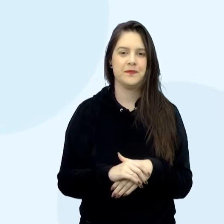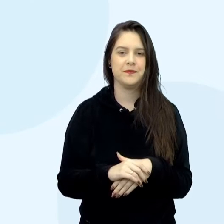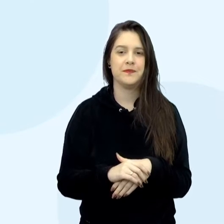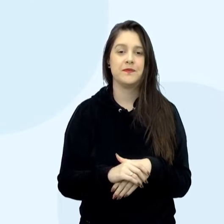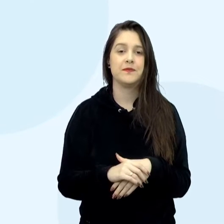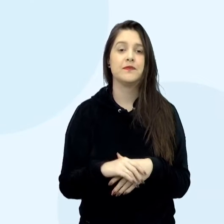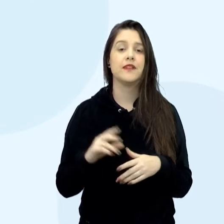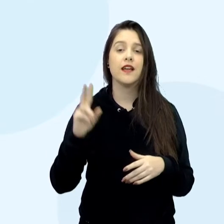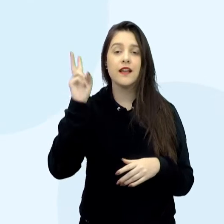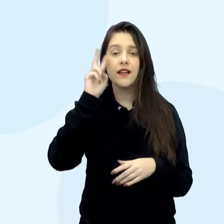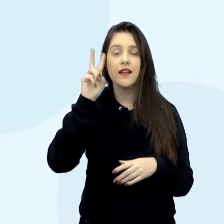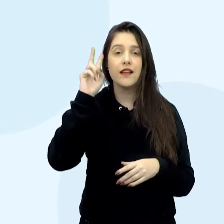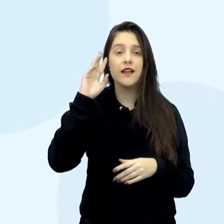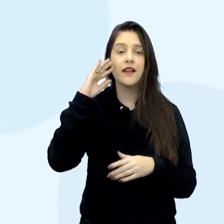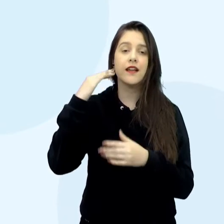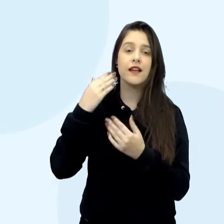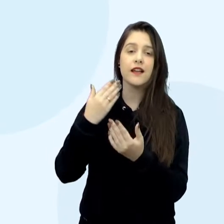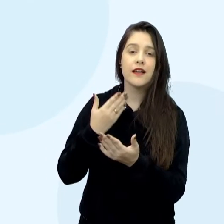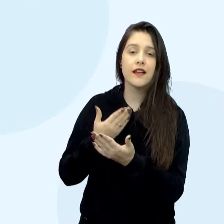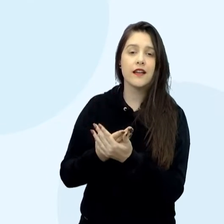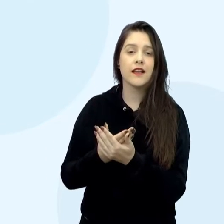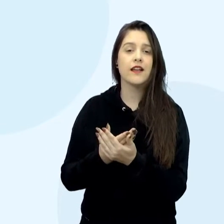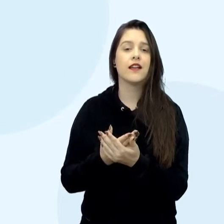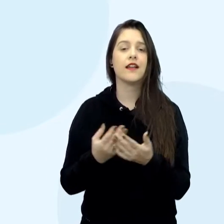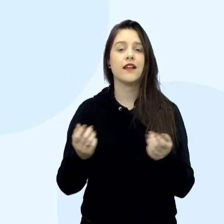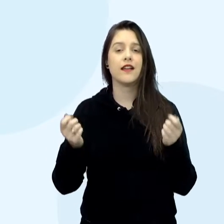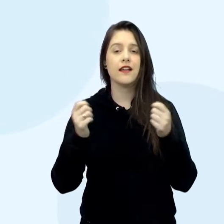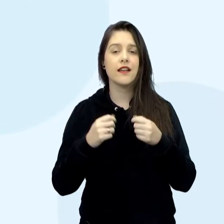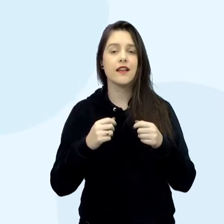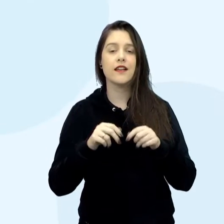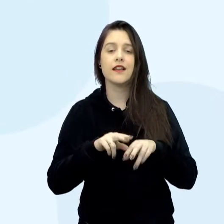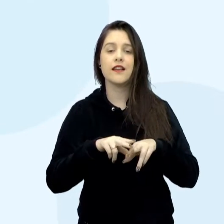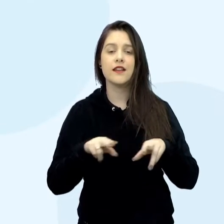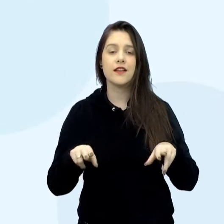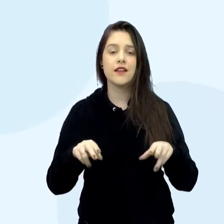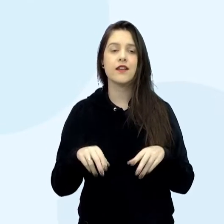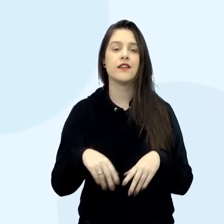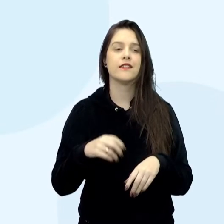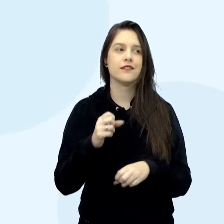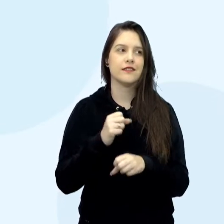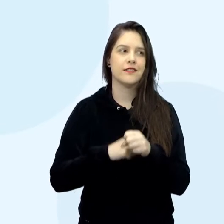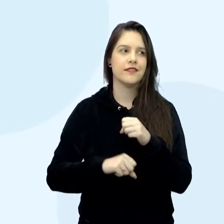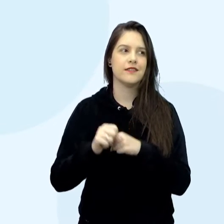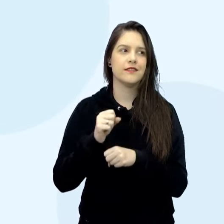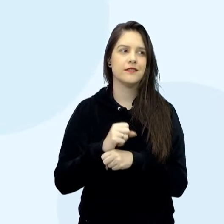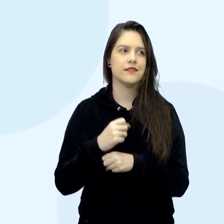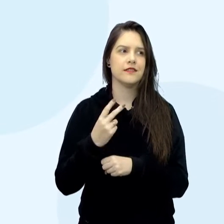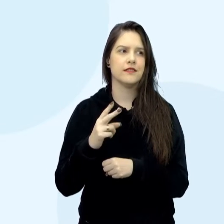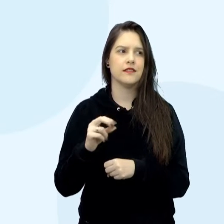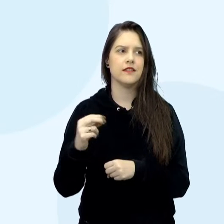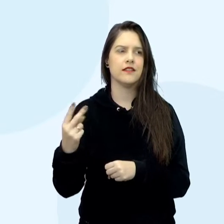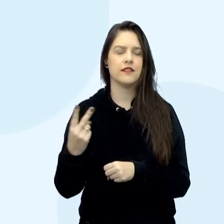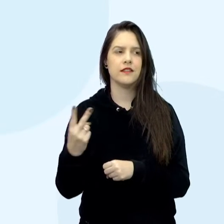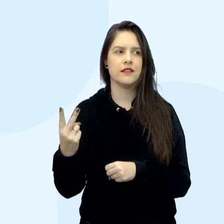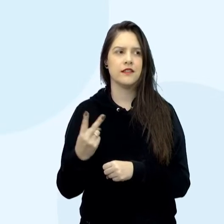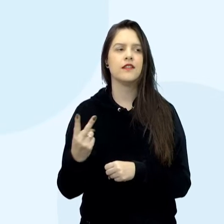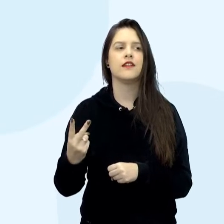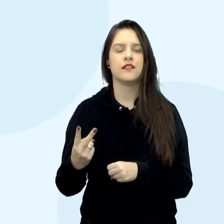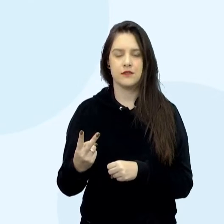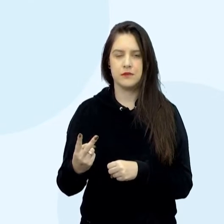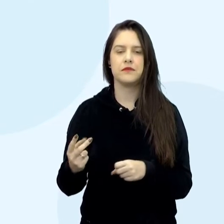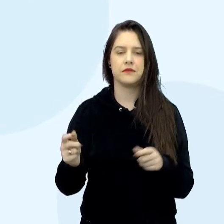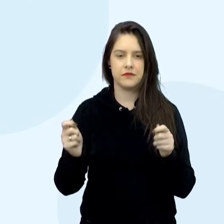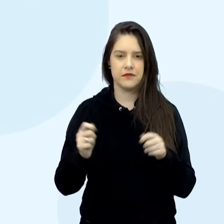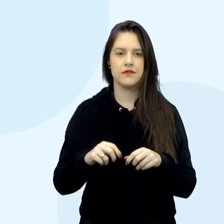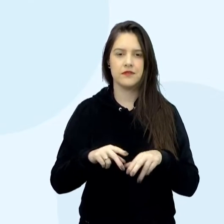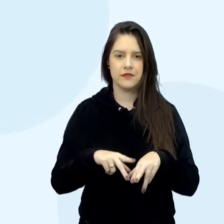da História Pública e Narrativas Afro-Atlânticas, lá de 11 de março de 2022, então é uma narrativa bem recente. Ao